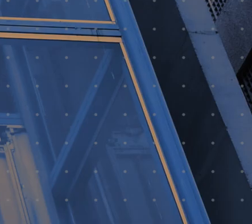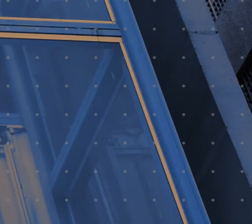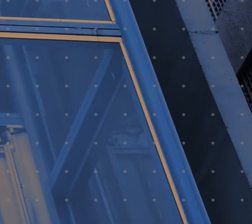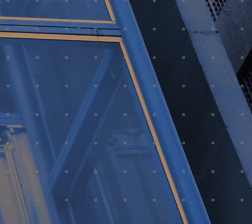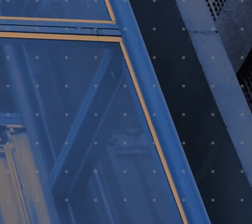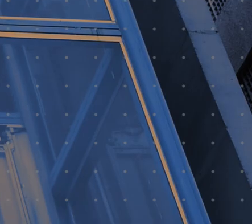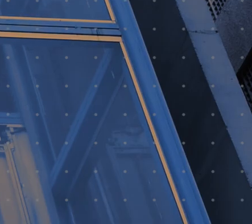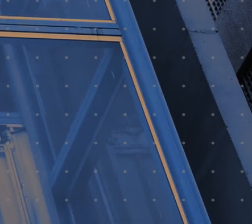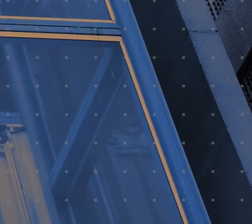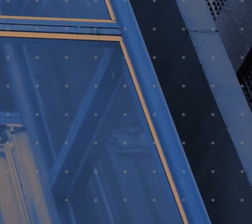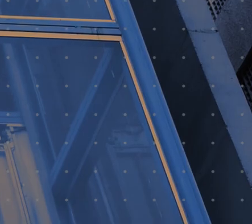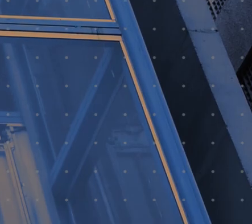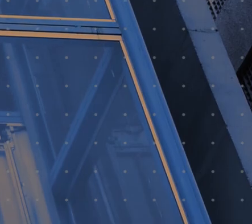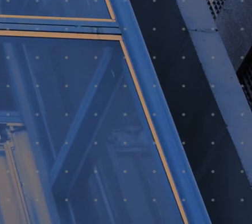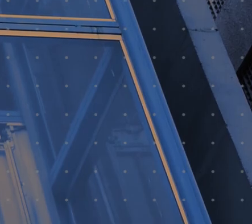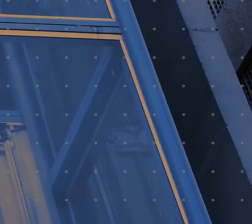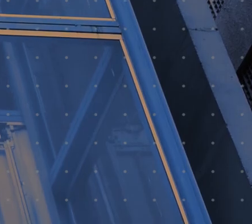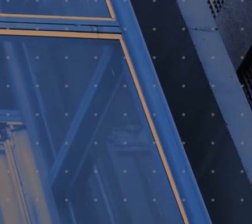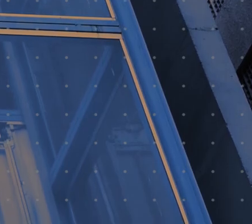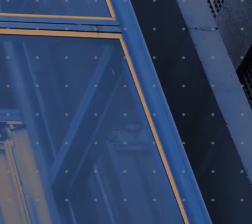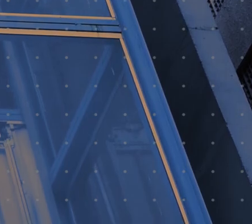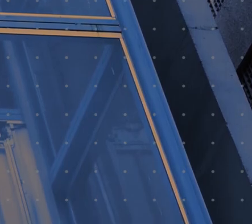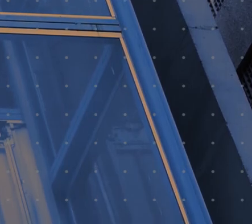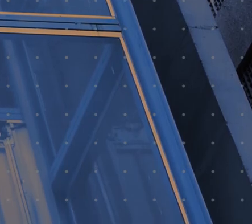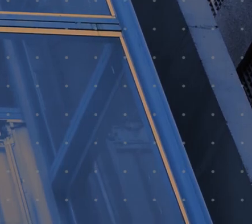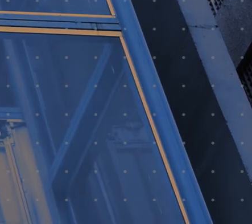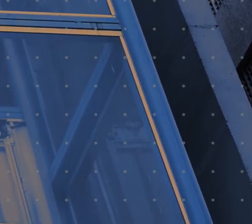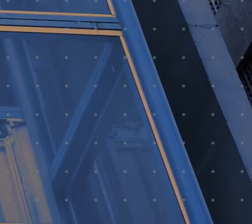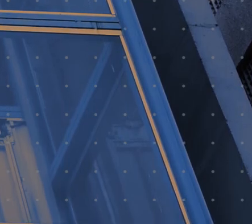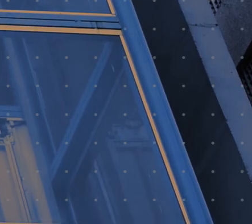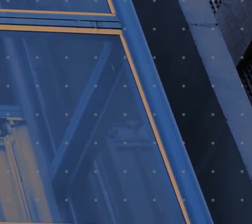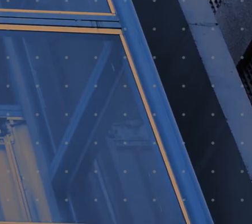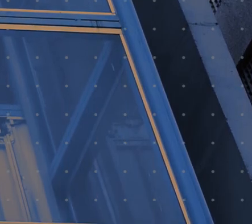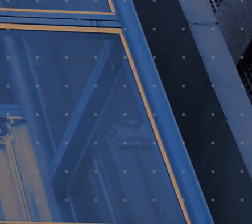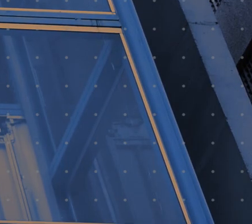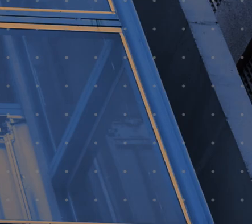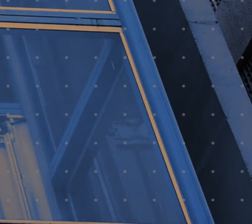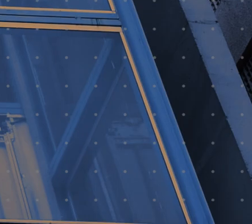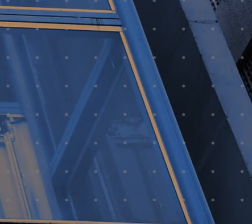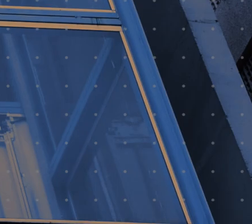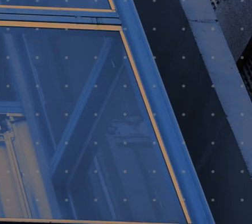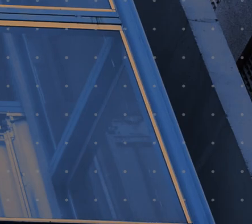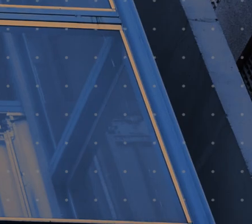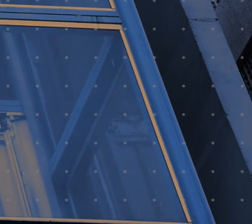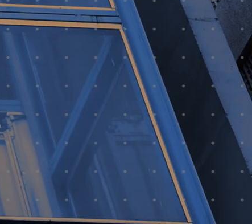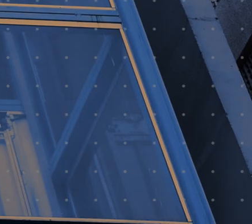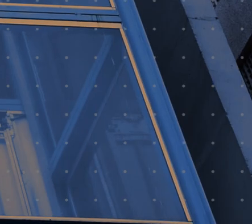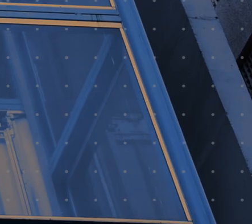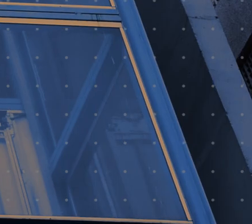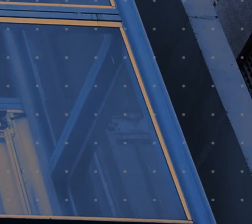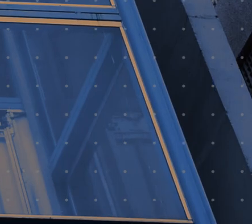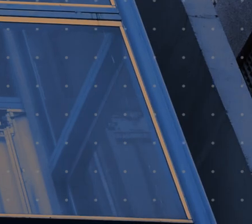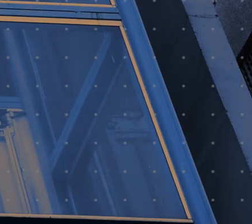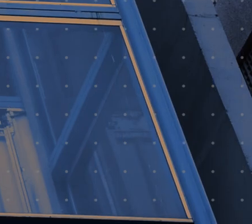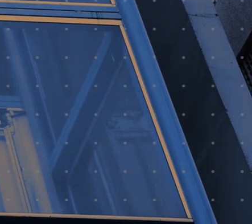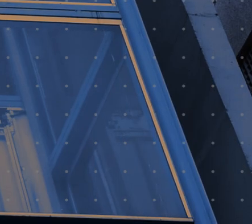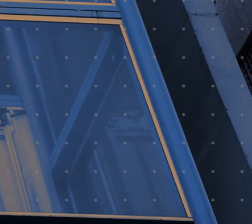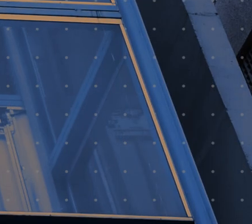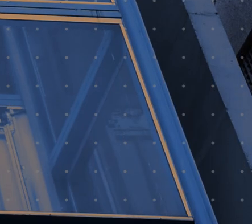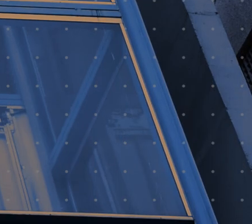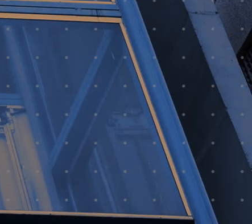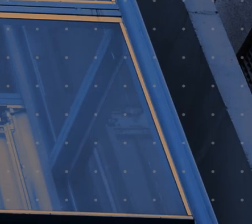lanchonete, atendente de lojas e mercados, auxiliar administrativo, auxiliar de